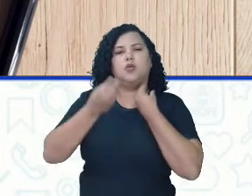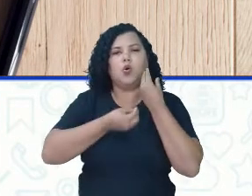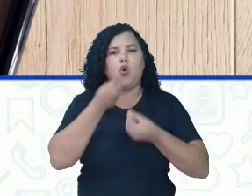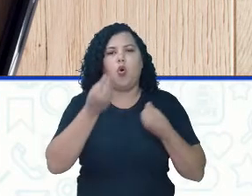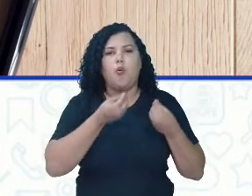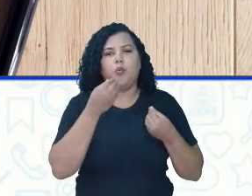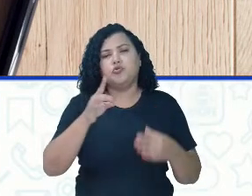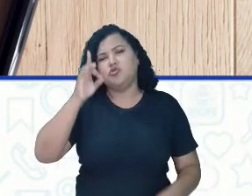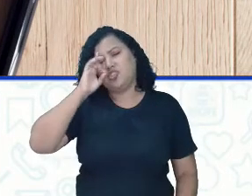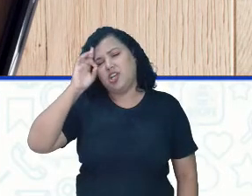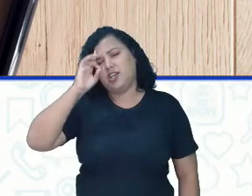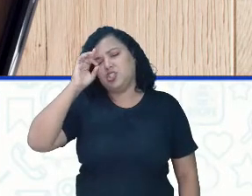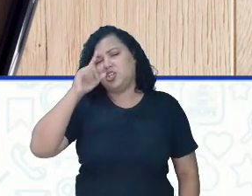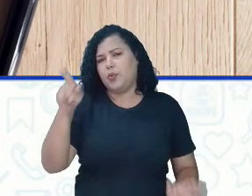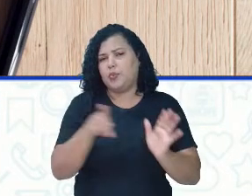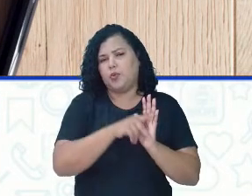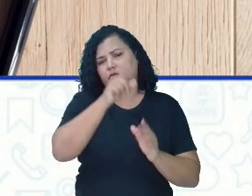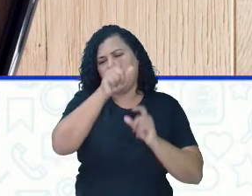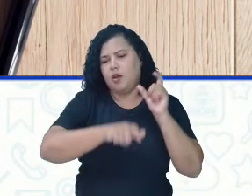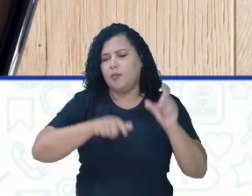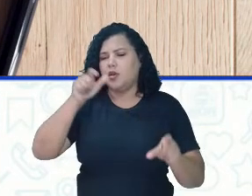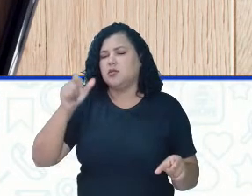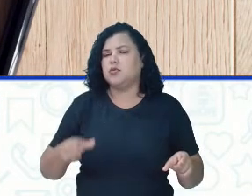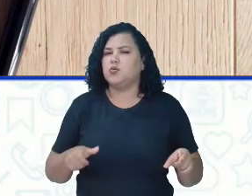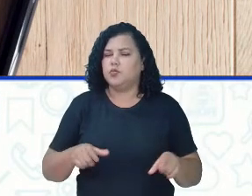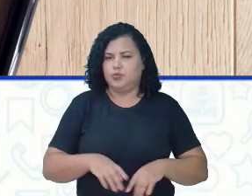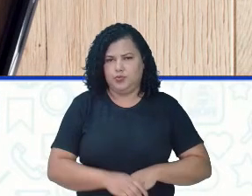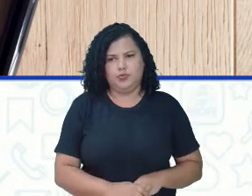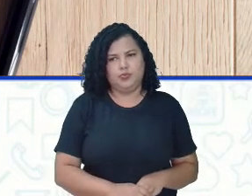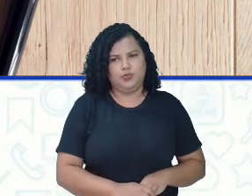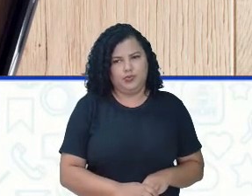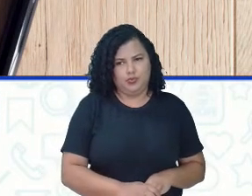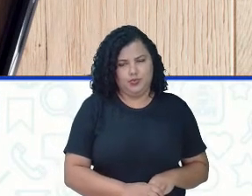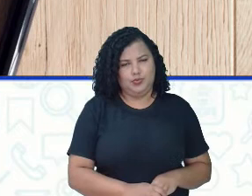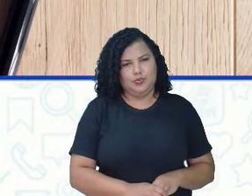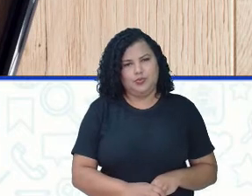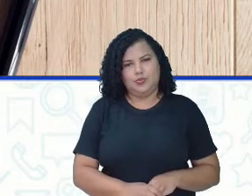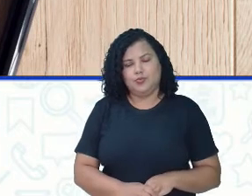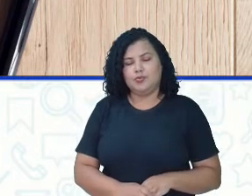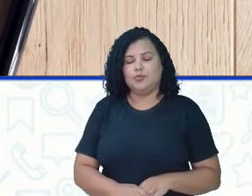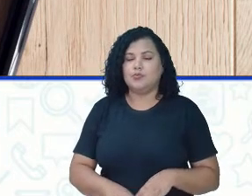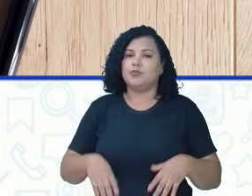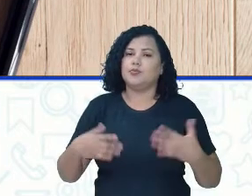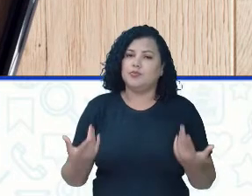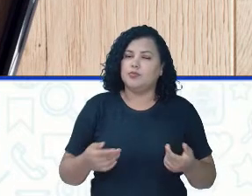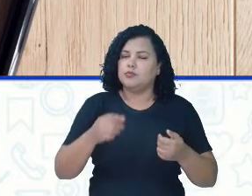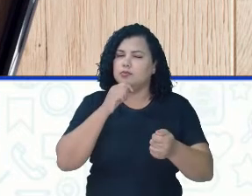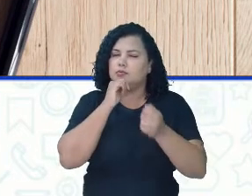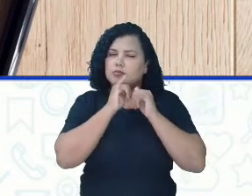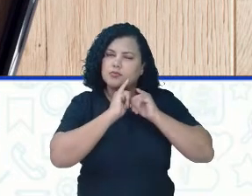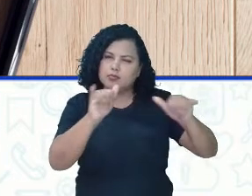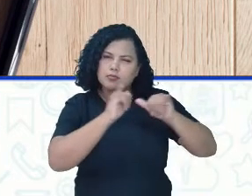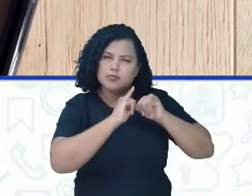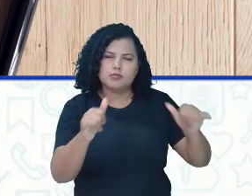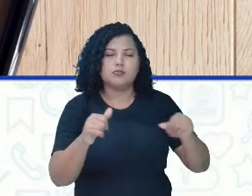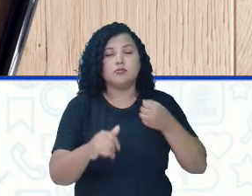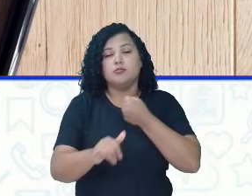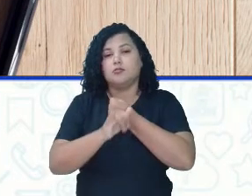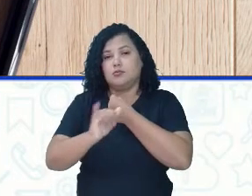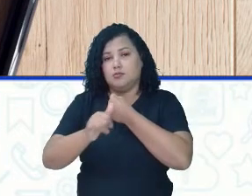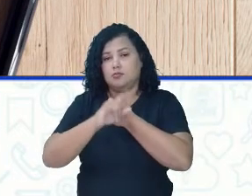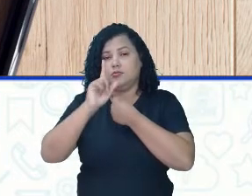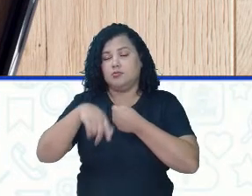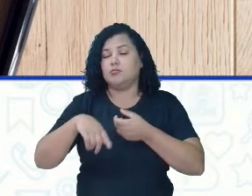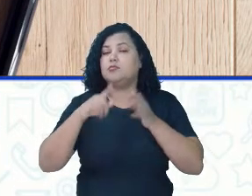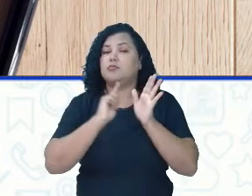do cotidiano e convida o leitor a olhar para o mundo como ele. Sendo assim como a notícia, a crônica, ela também é um